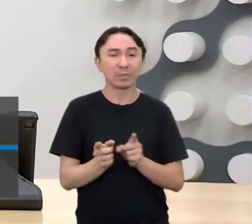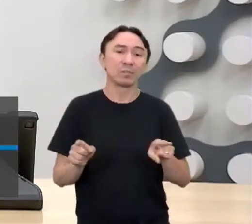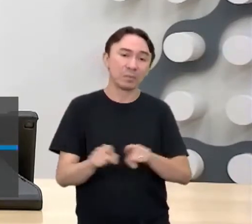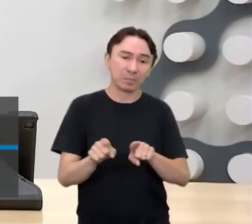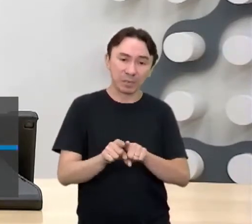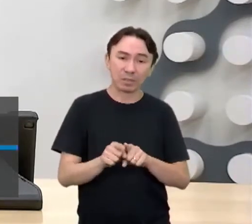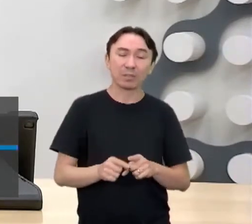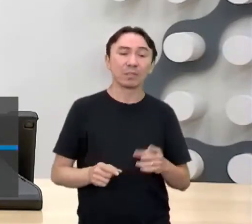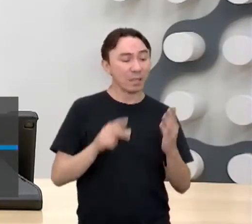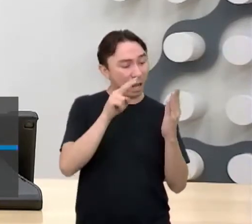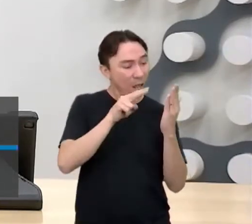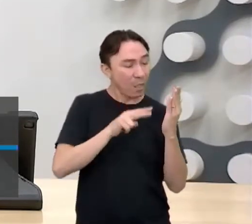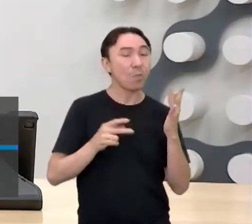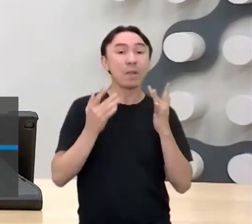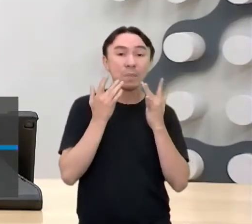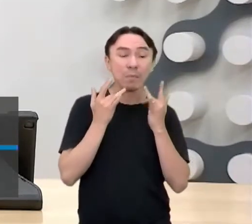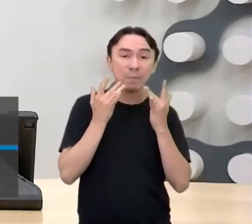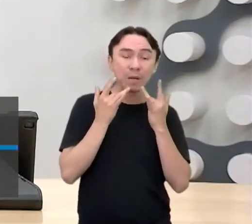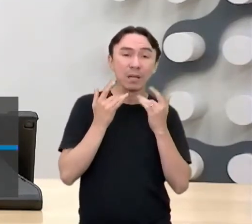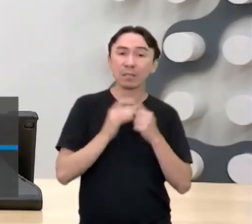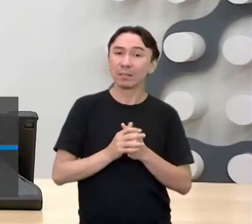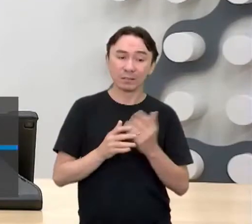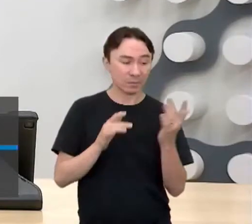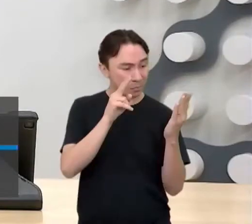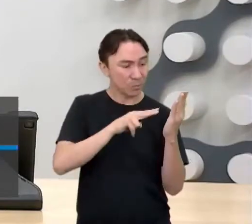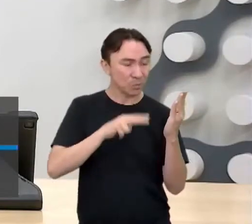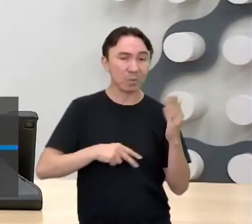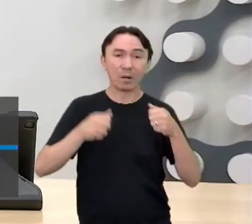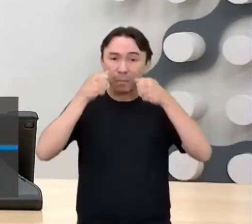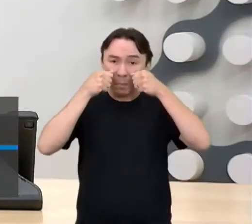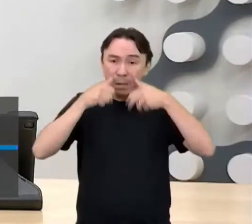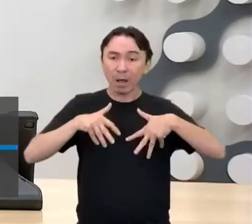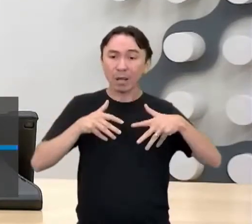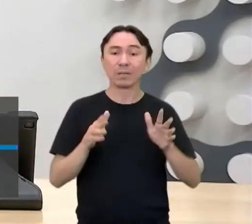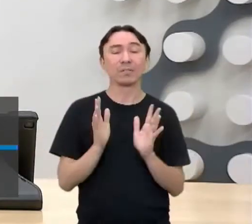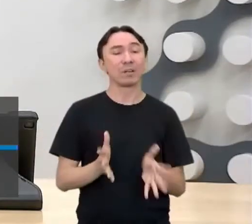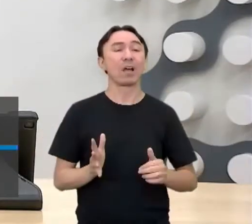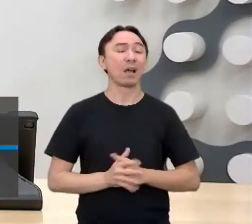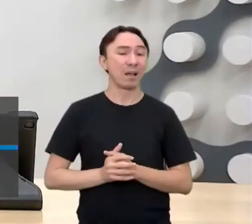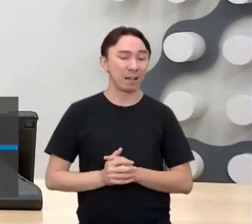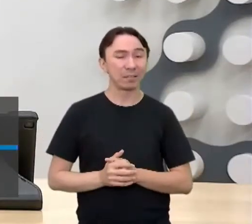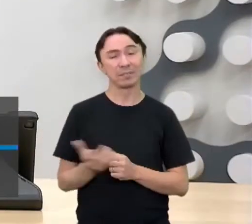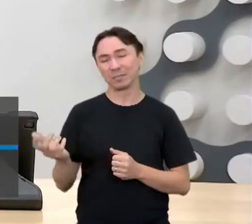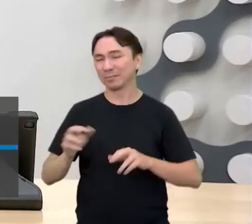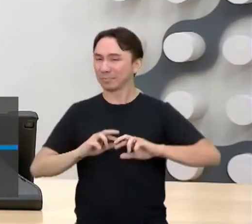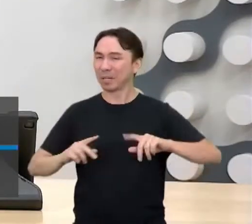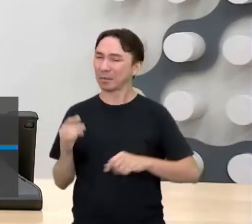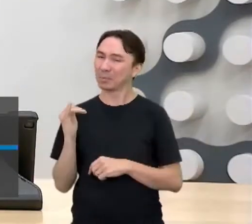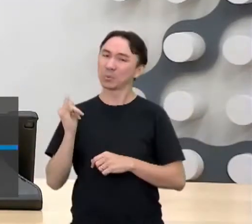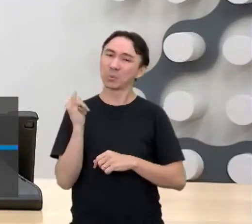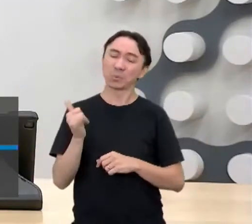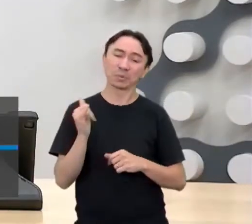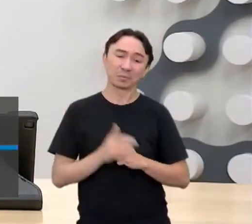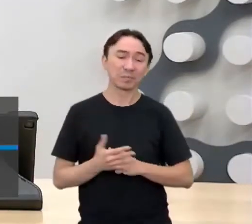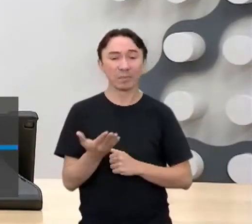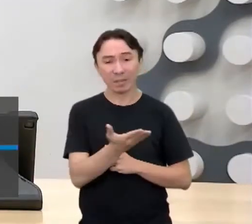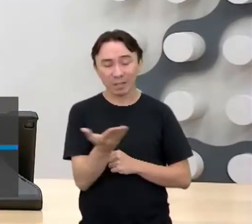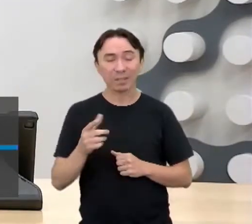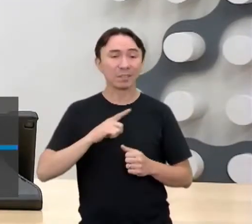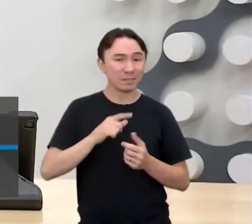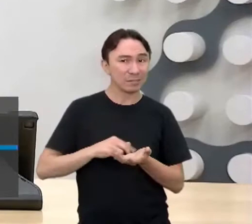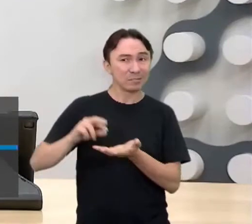um conto fantástico. Então, já são itens que vocês têm, materiais que vocês vão